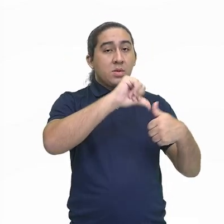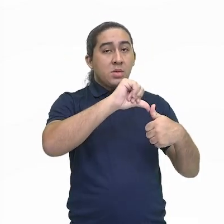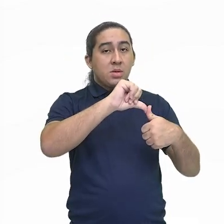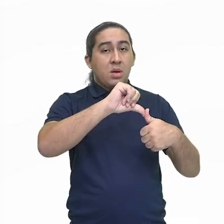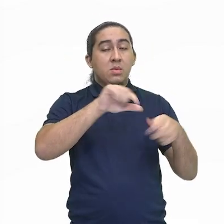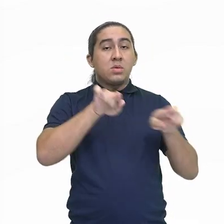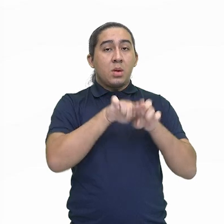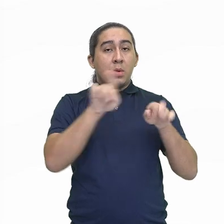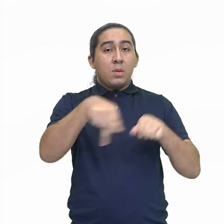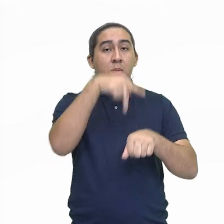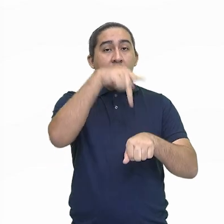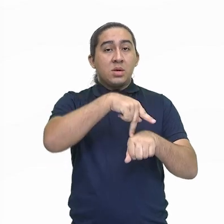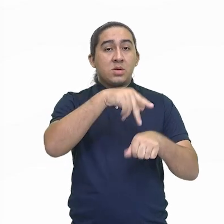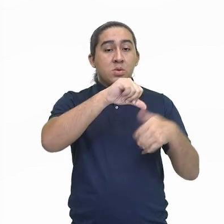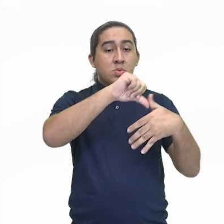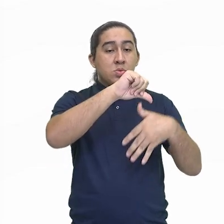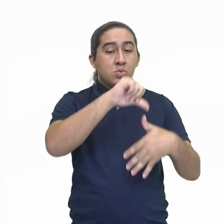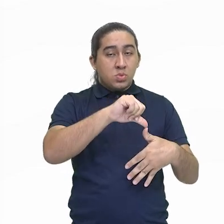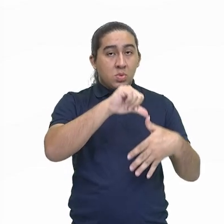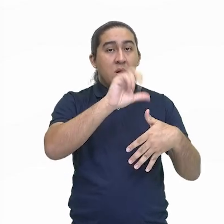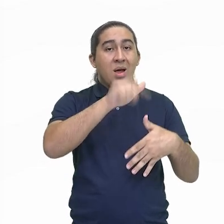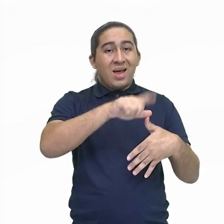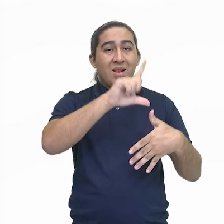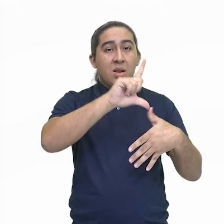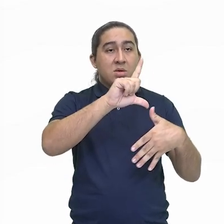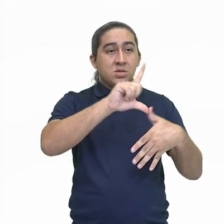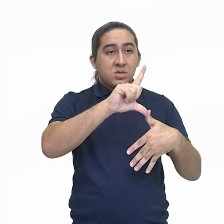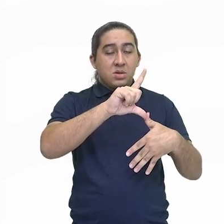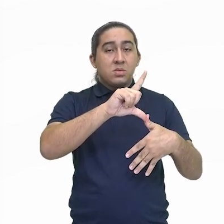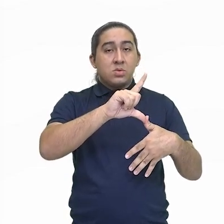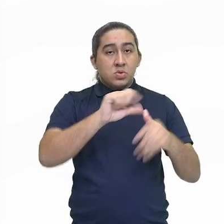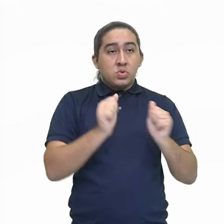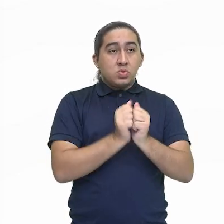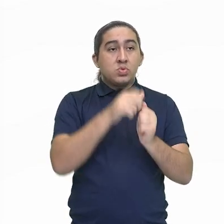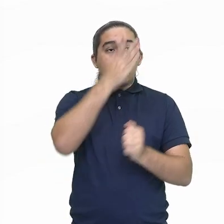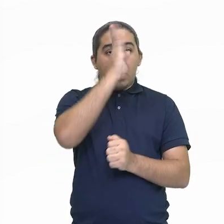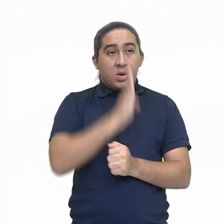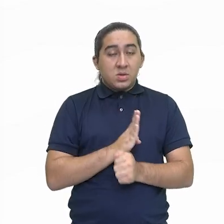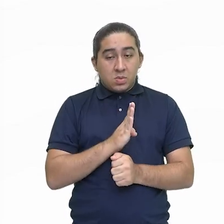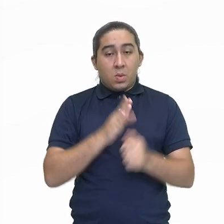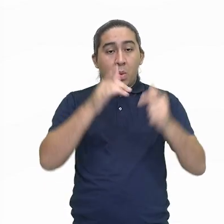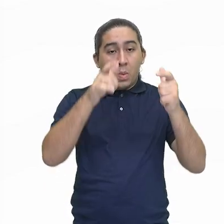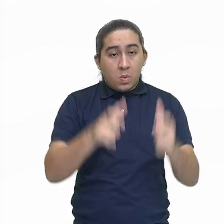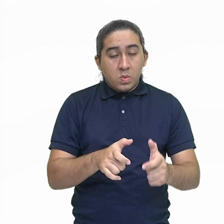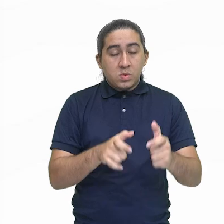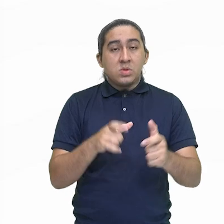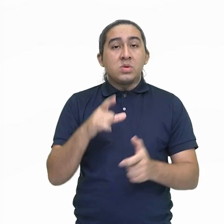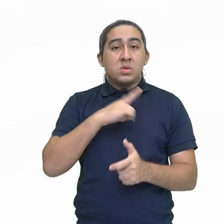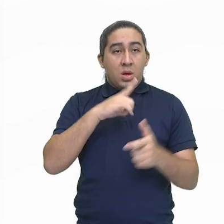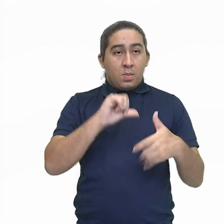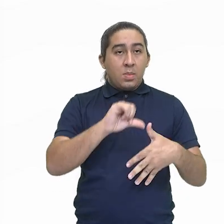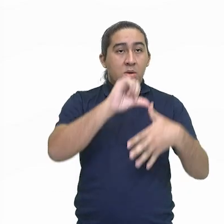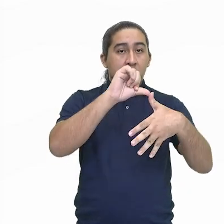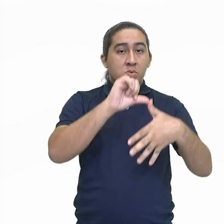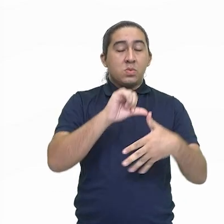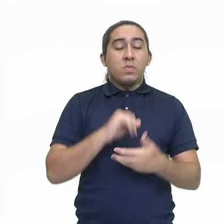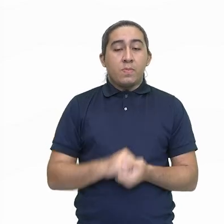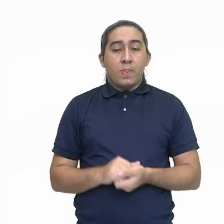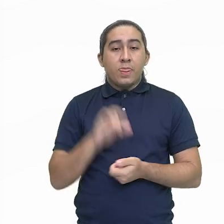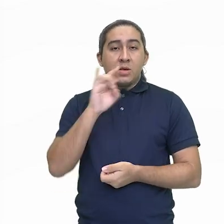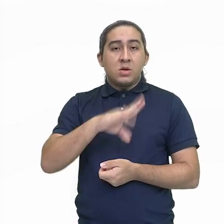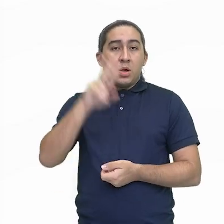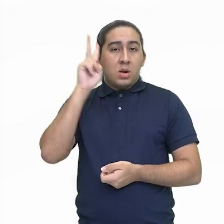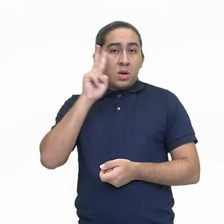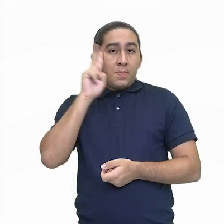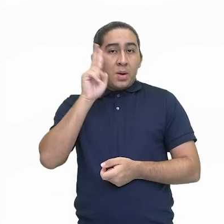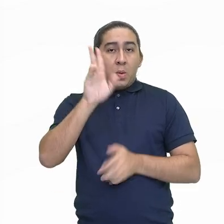da América do Sul, eles vão formar a América Latina, né, juntamente com o Brasil, que está na América do Sul, tá bom? Apenas para a gente